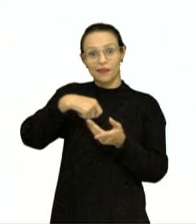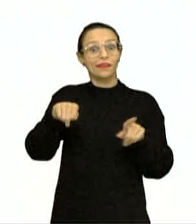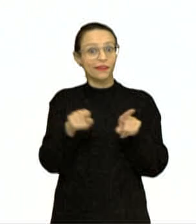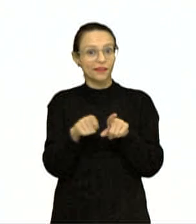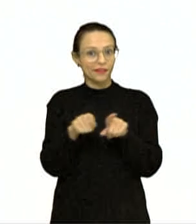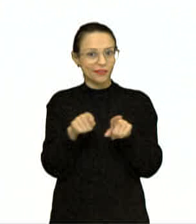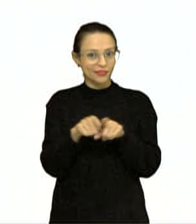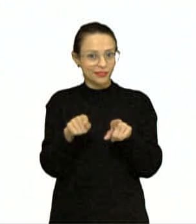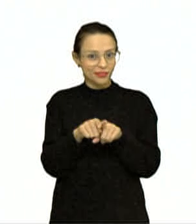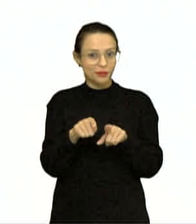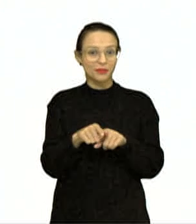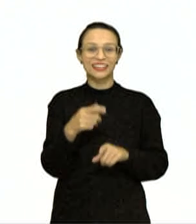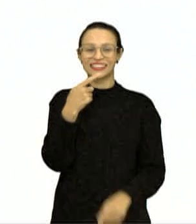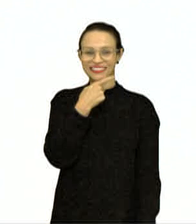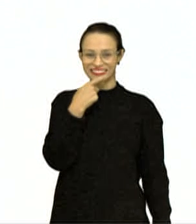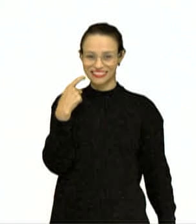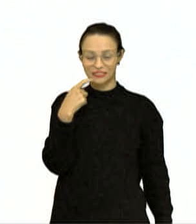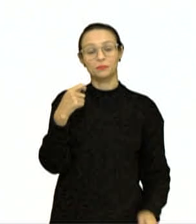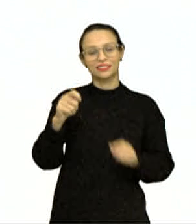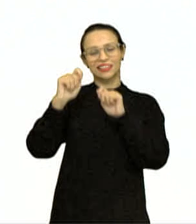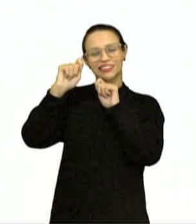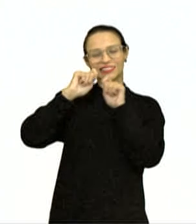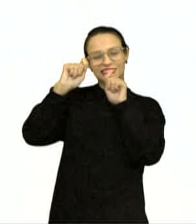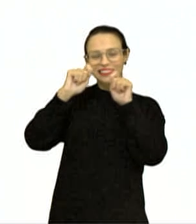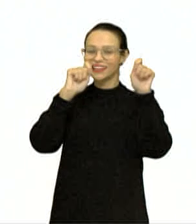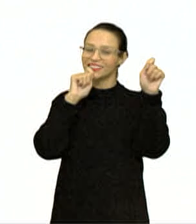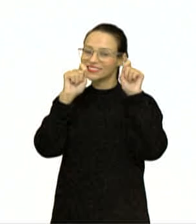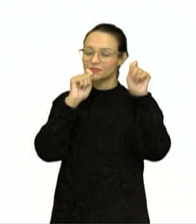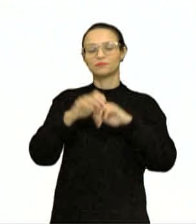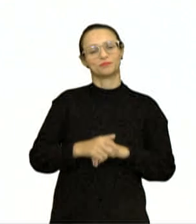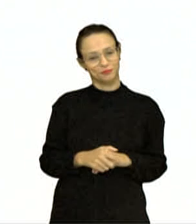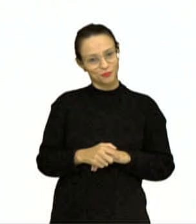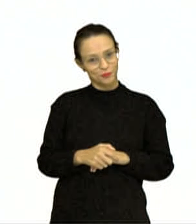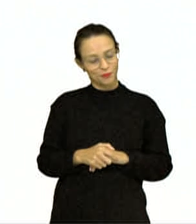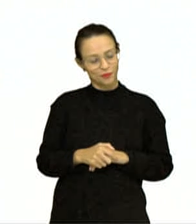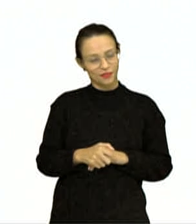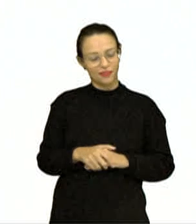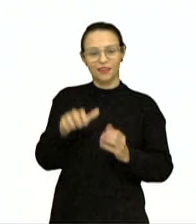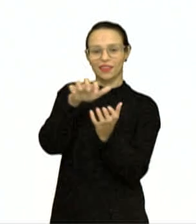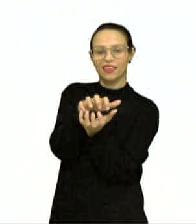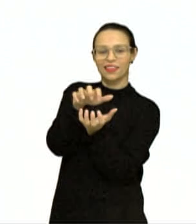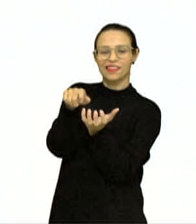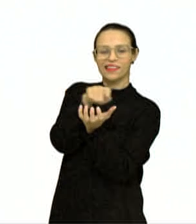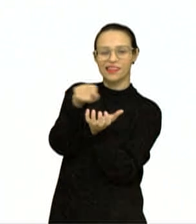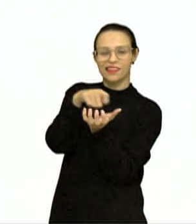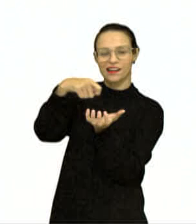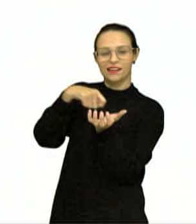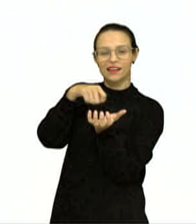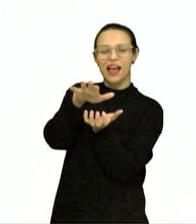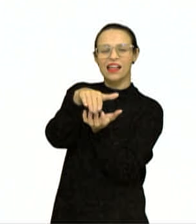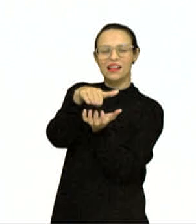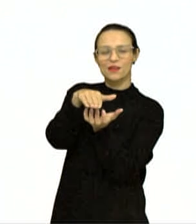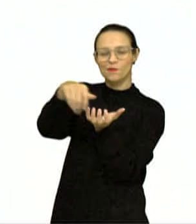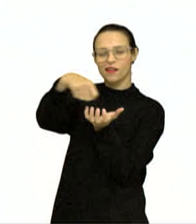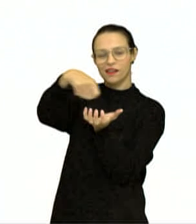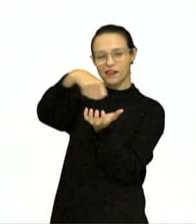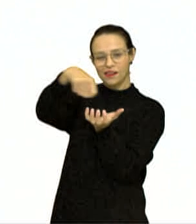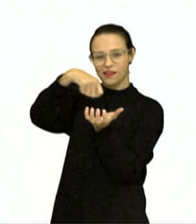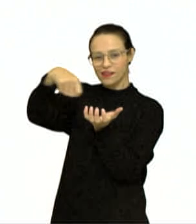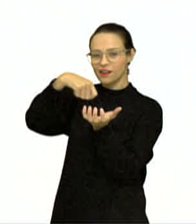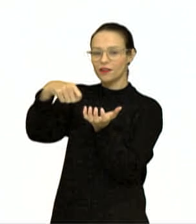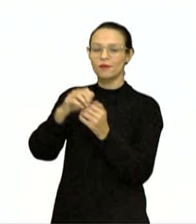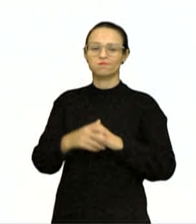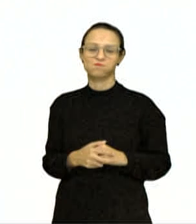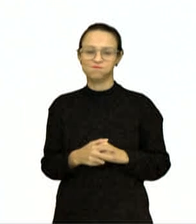enquanto tiver dentes, passar fio dental, massagear a gengiva, escovar a língua e bochechar com